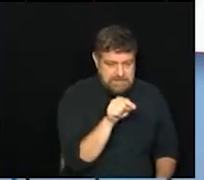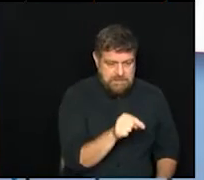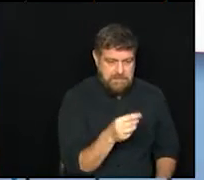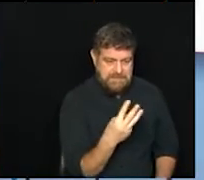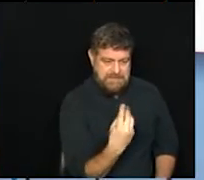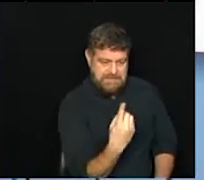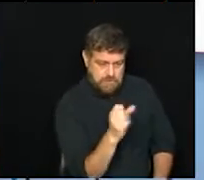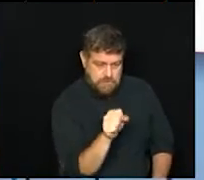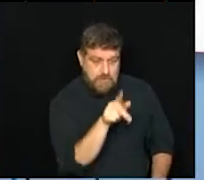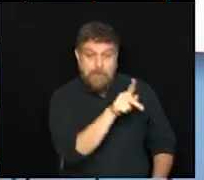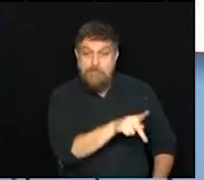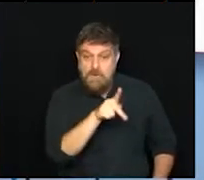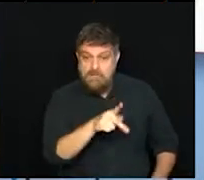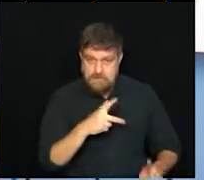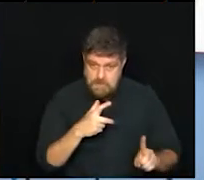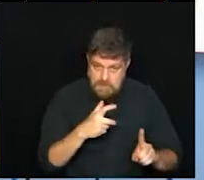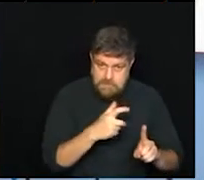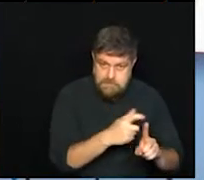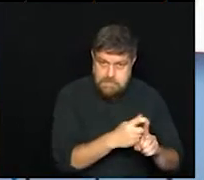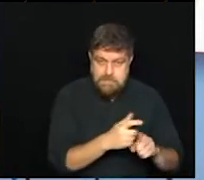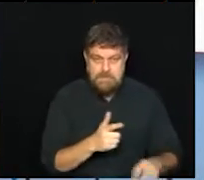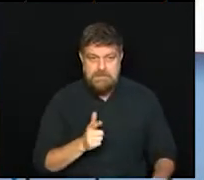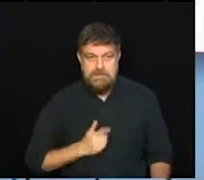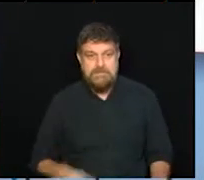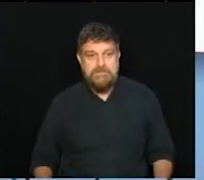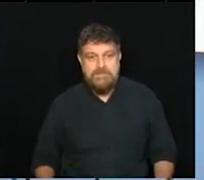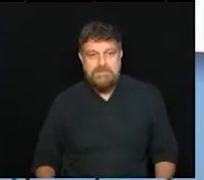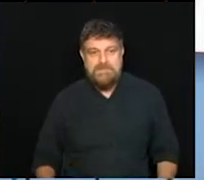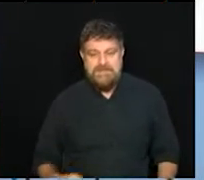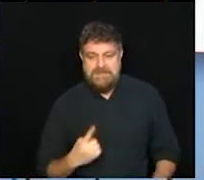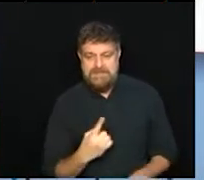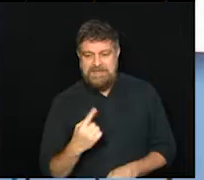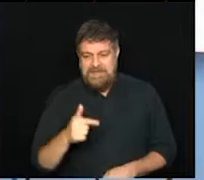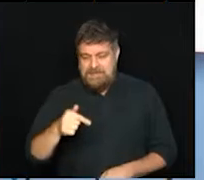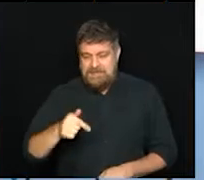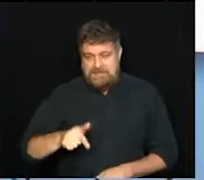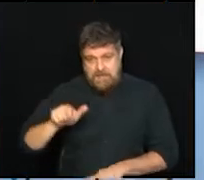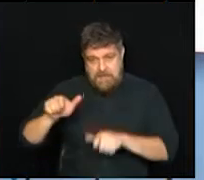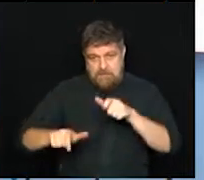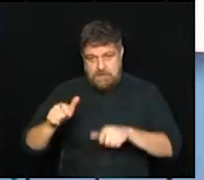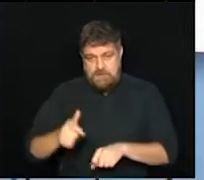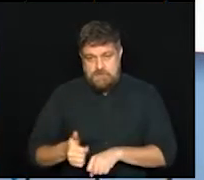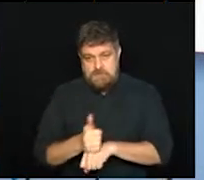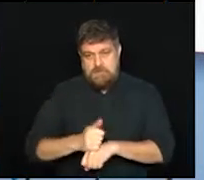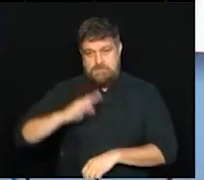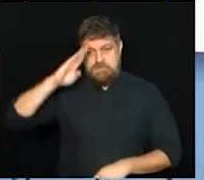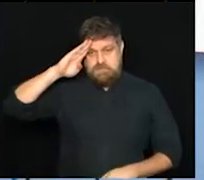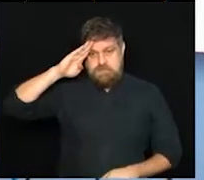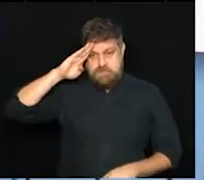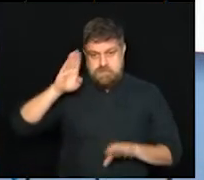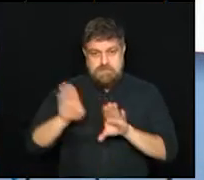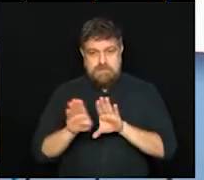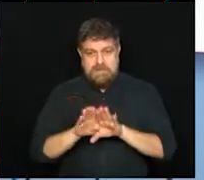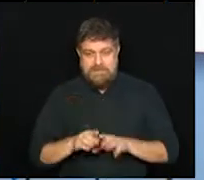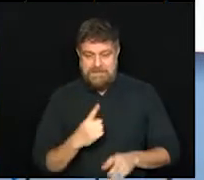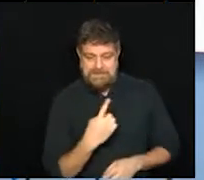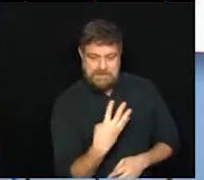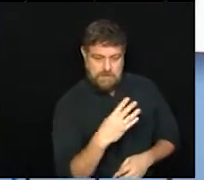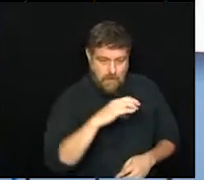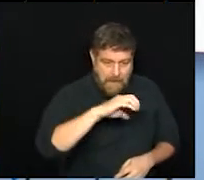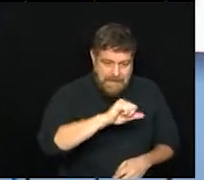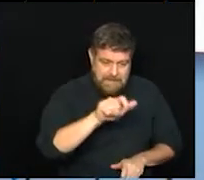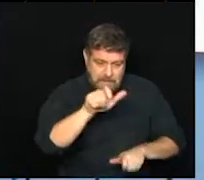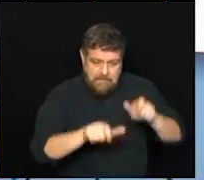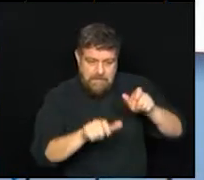6.318 professores, 117 membros das Forças Armadas e 149 pessoas